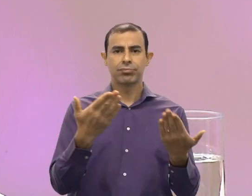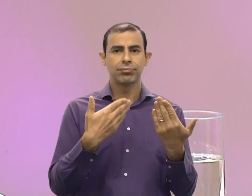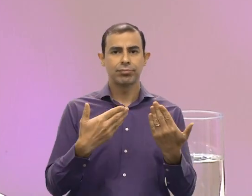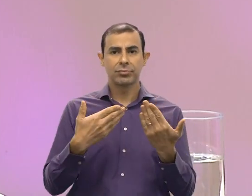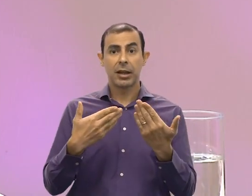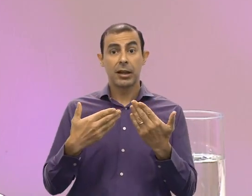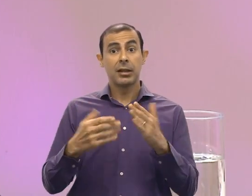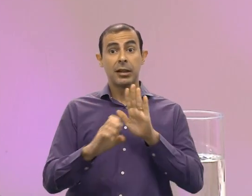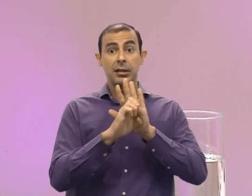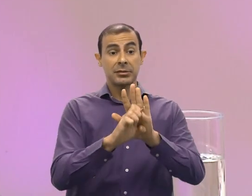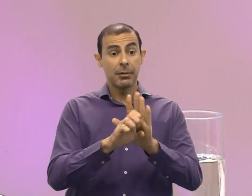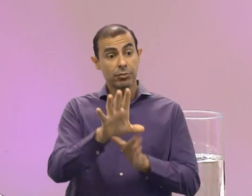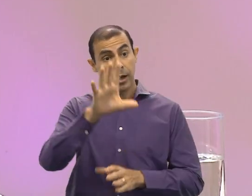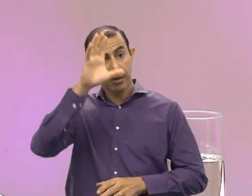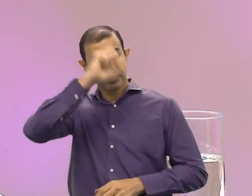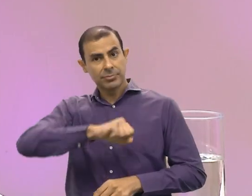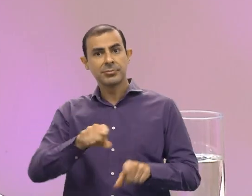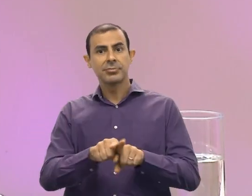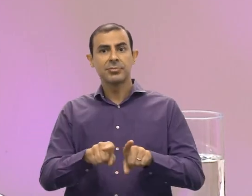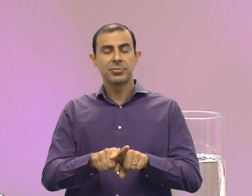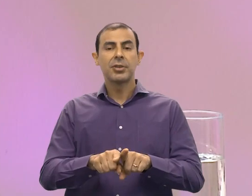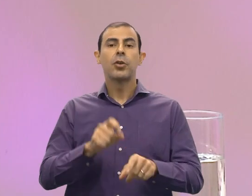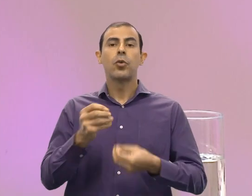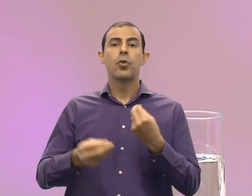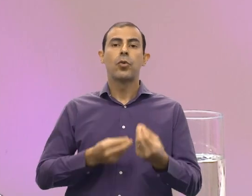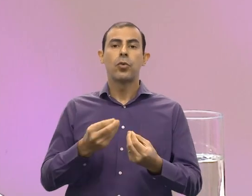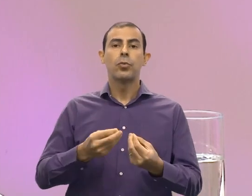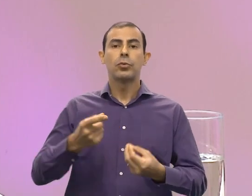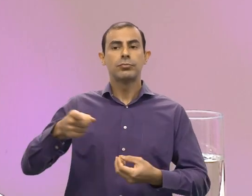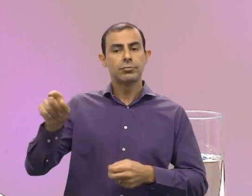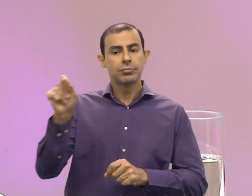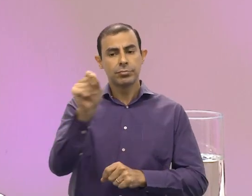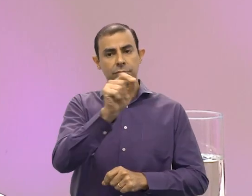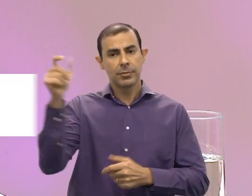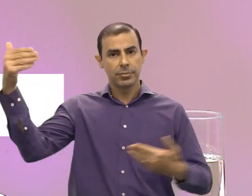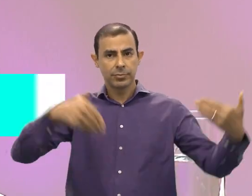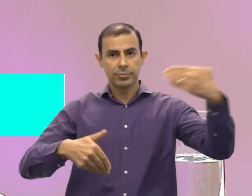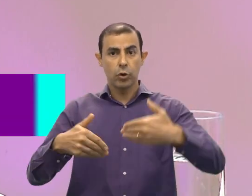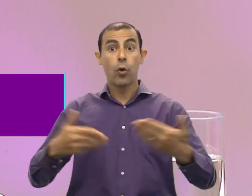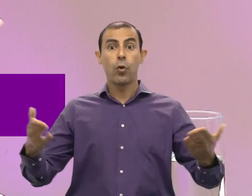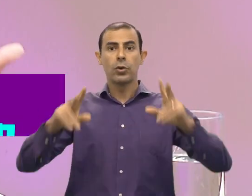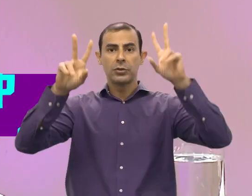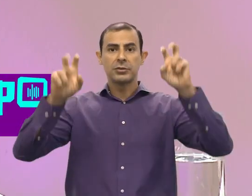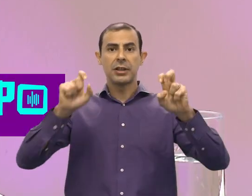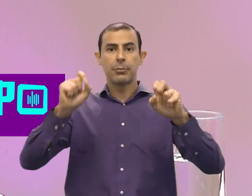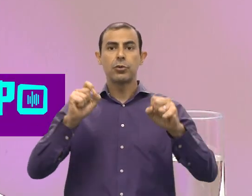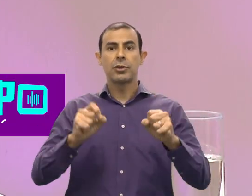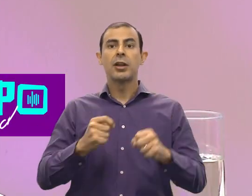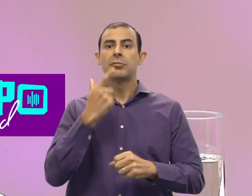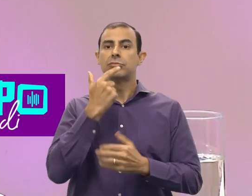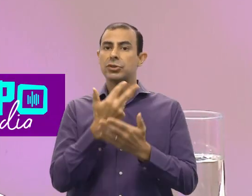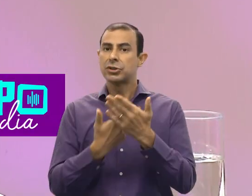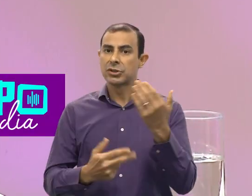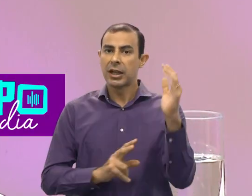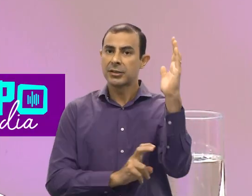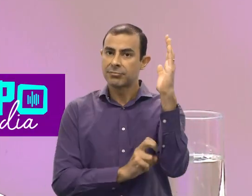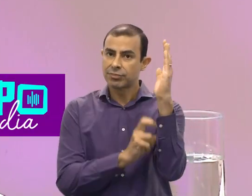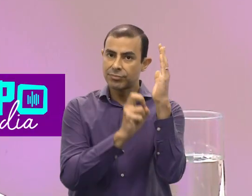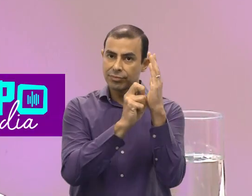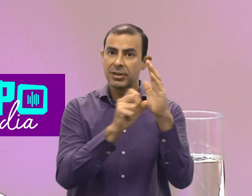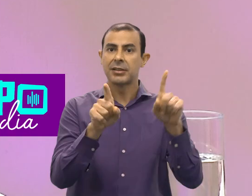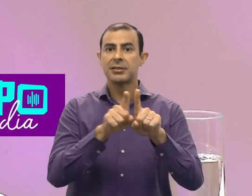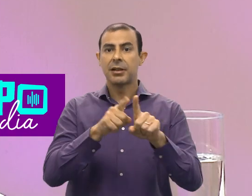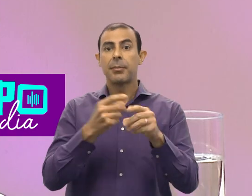experiências com os nossos convidados. O Papo em Dia de hoje é sobre a leucemia e a importância da doação de